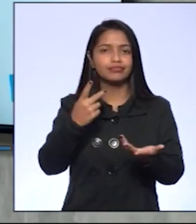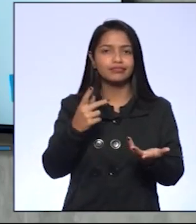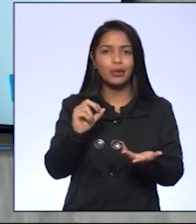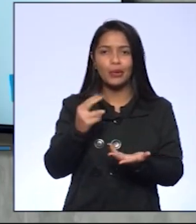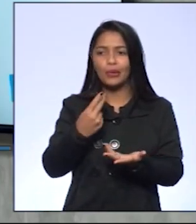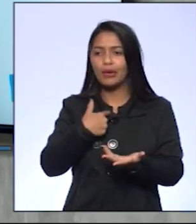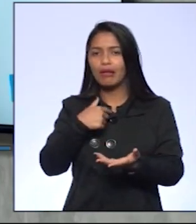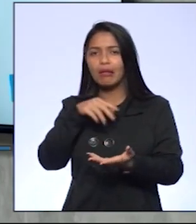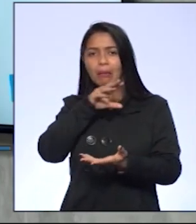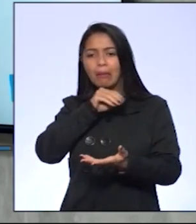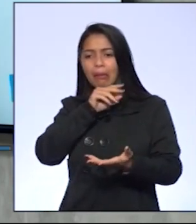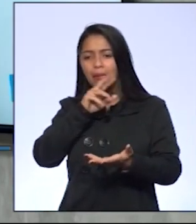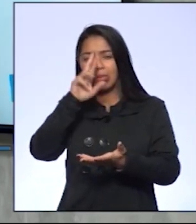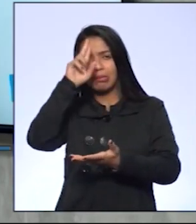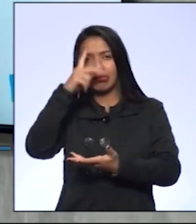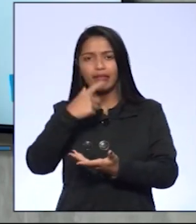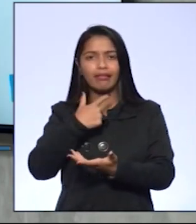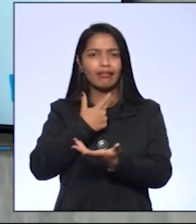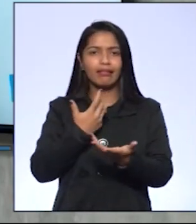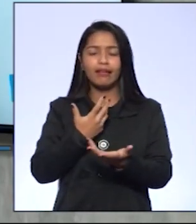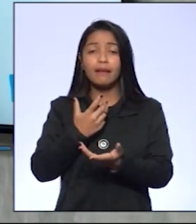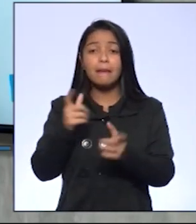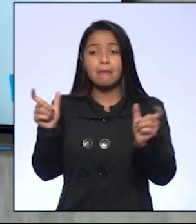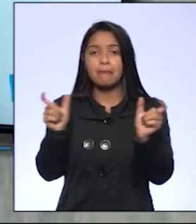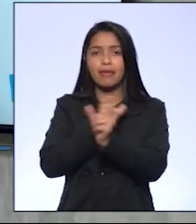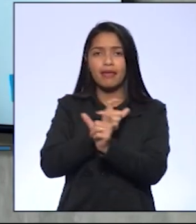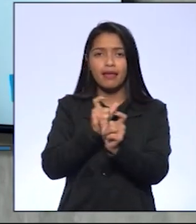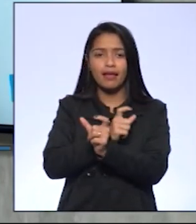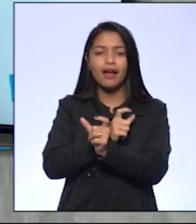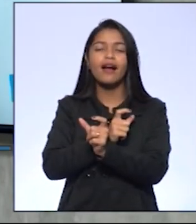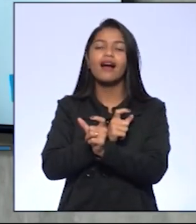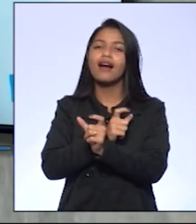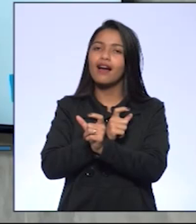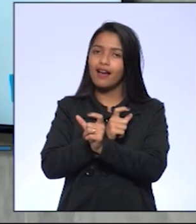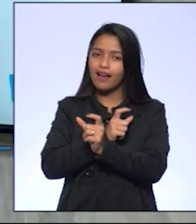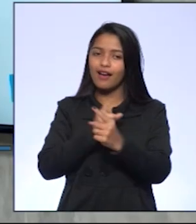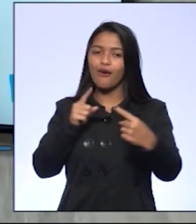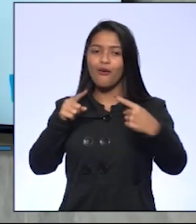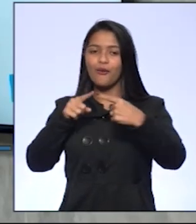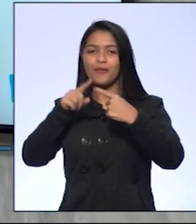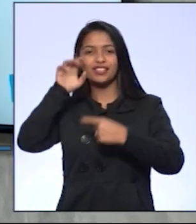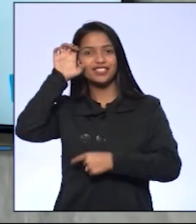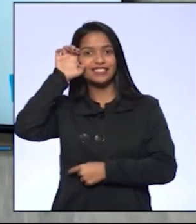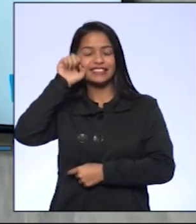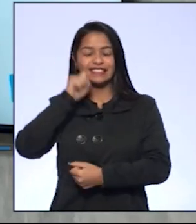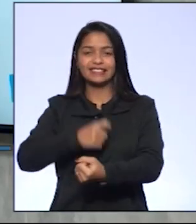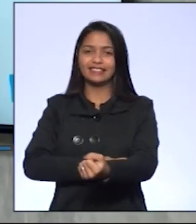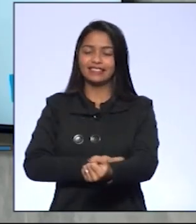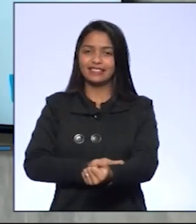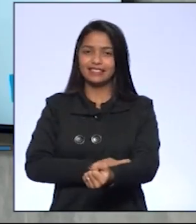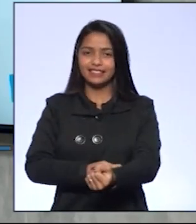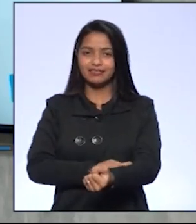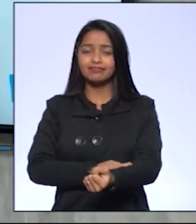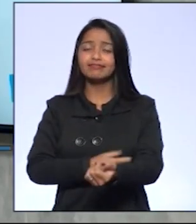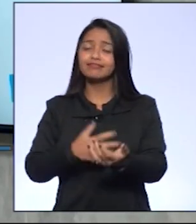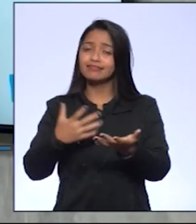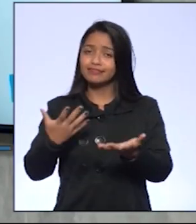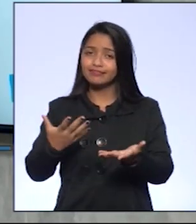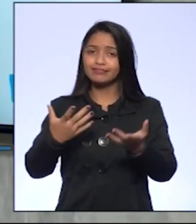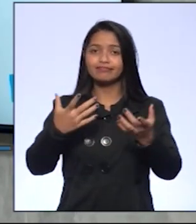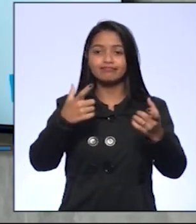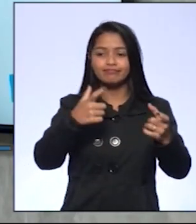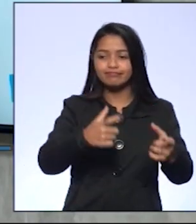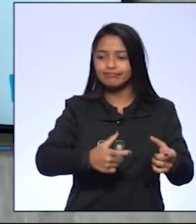dá uma gaguejada, troca a palavra. Isso tem a ver com a ideia do estresse. Percebe como é que funciona? Então, os fatores